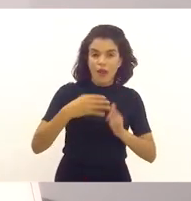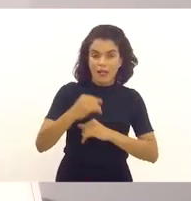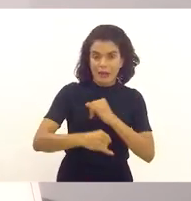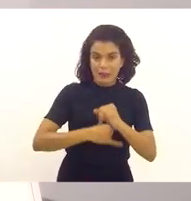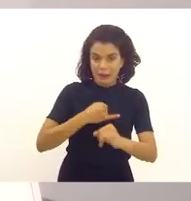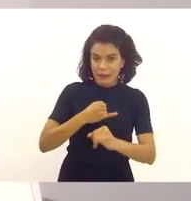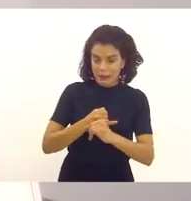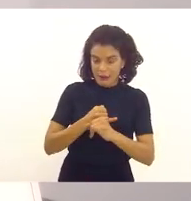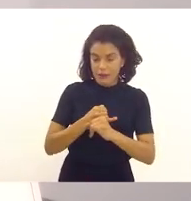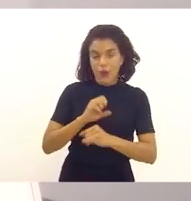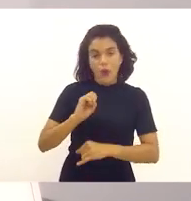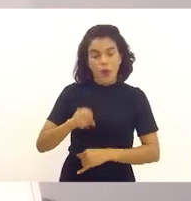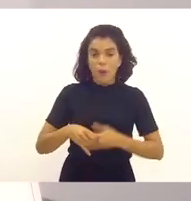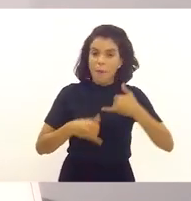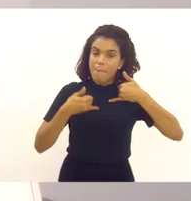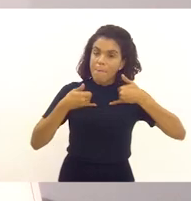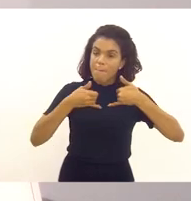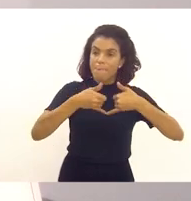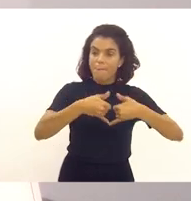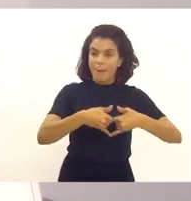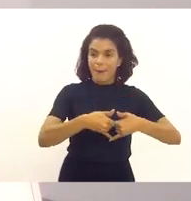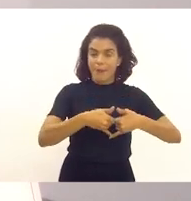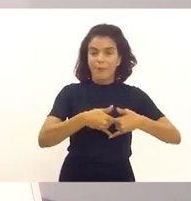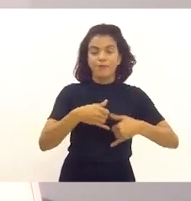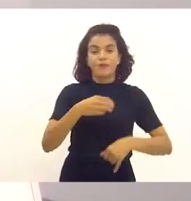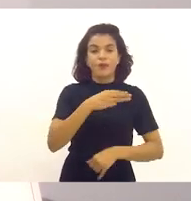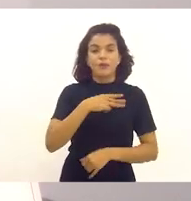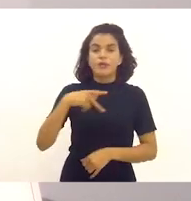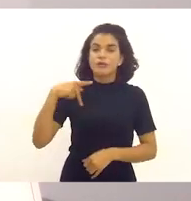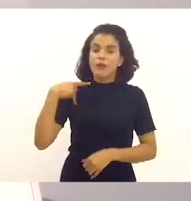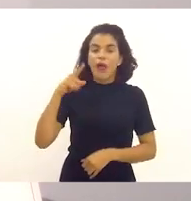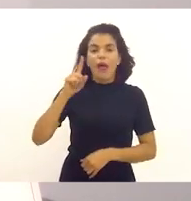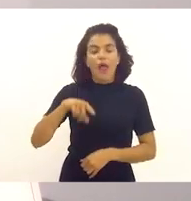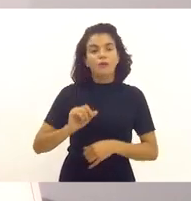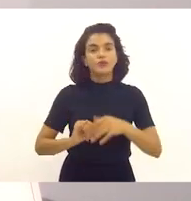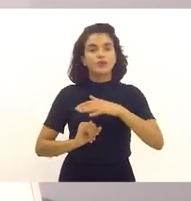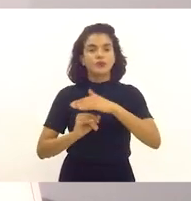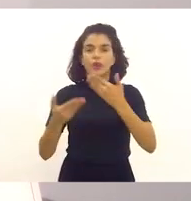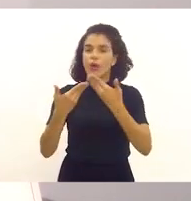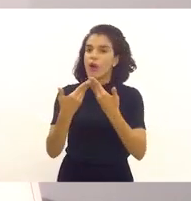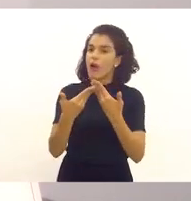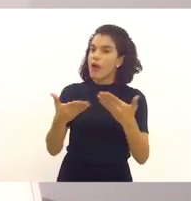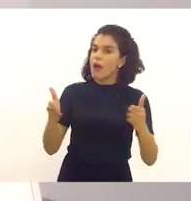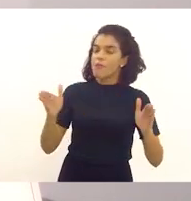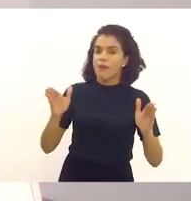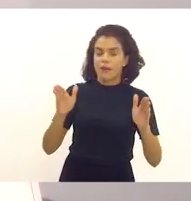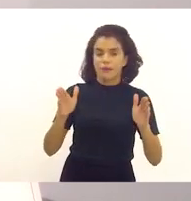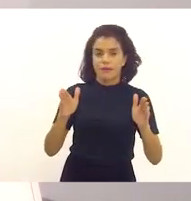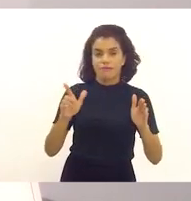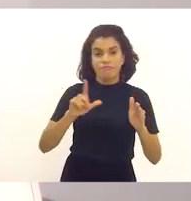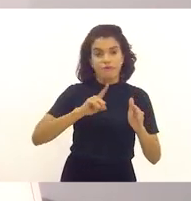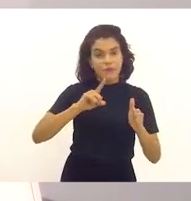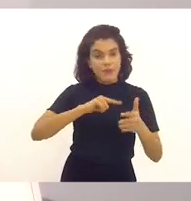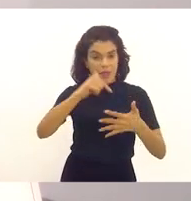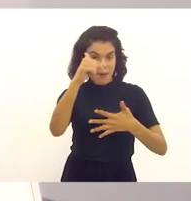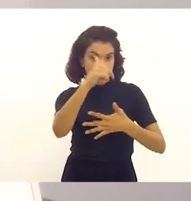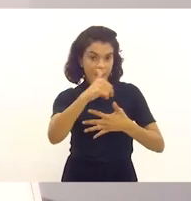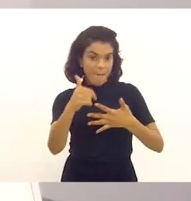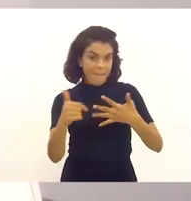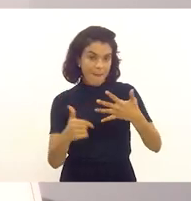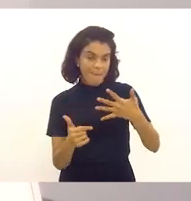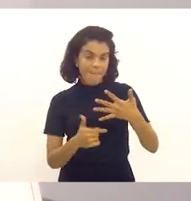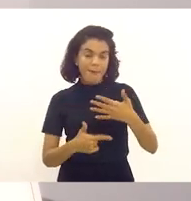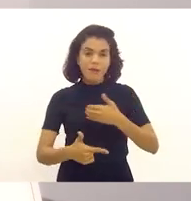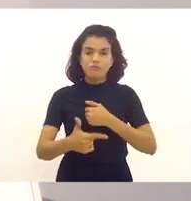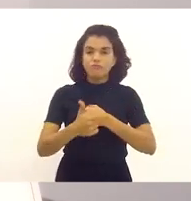né o Ministério Público ele é um órgão que está aberto e tem como uma das suas funções